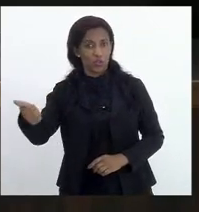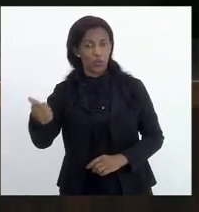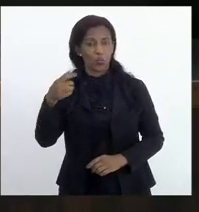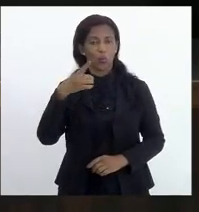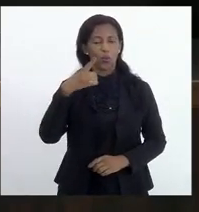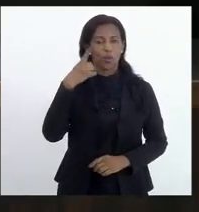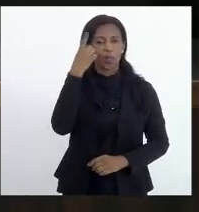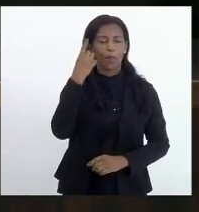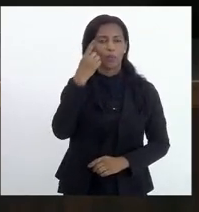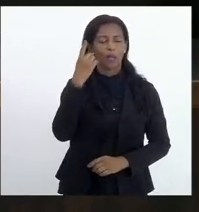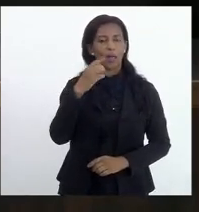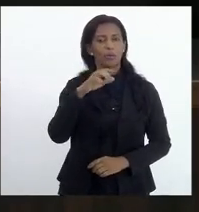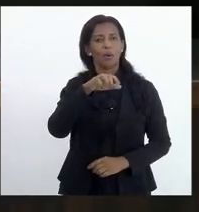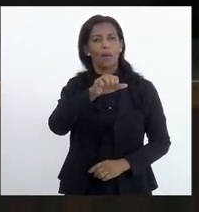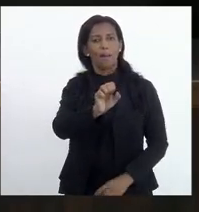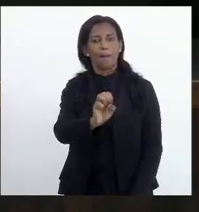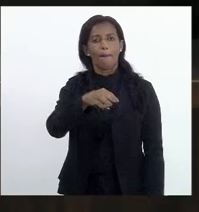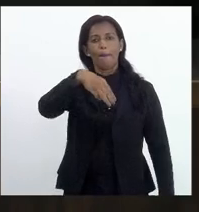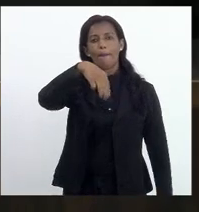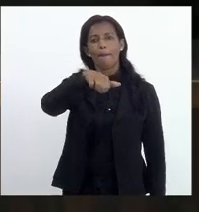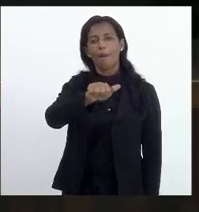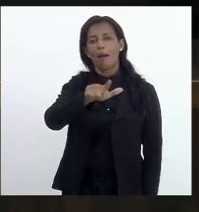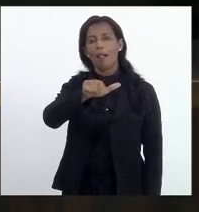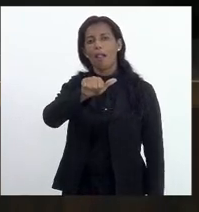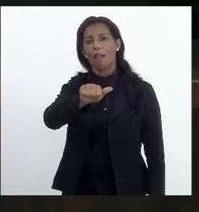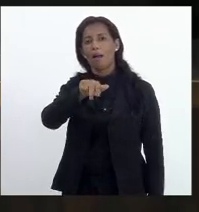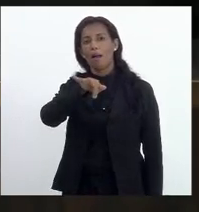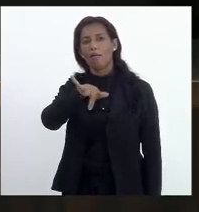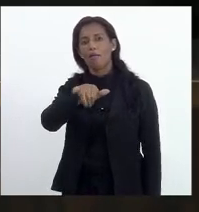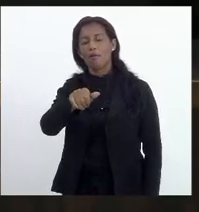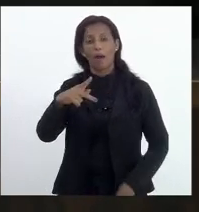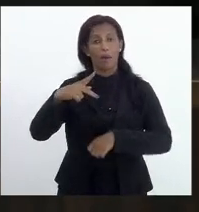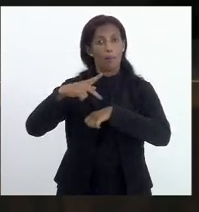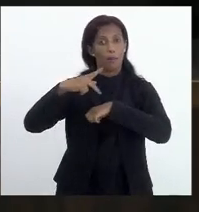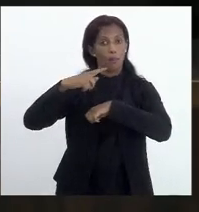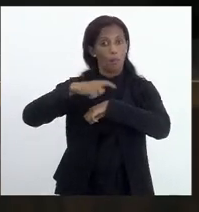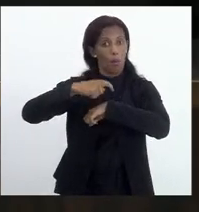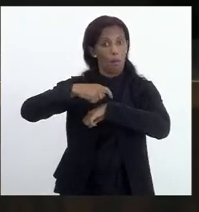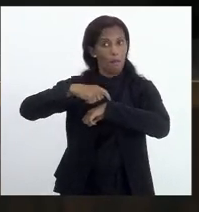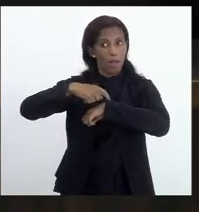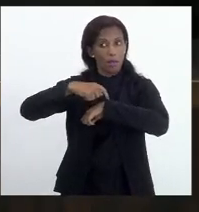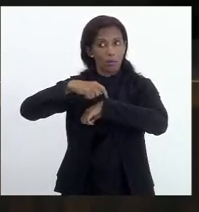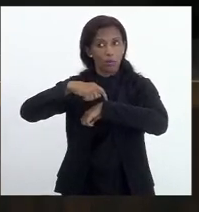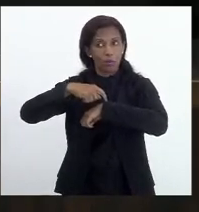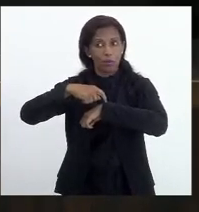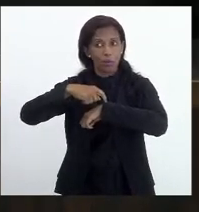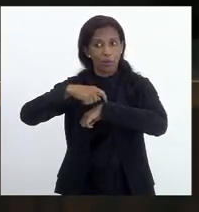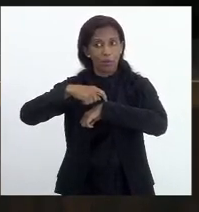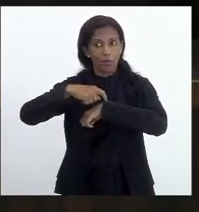deputado Samuel Malafaia, que declara o movimento pentecostal ou